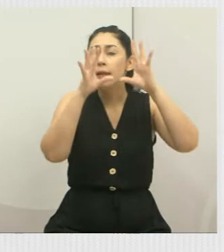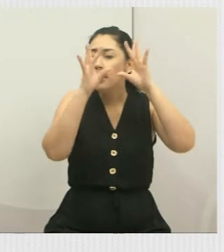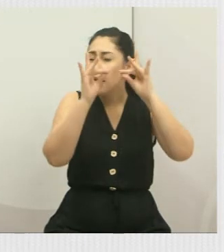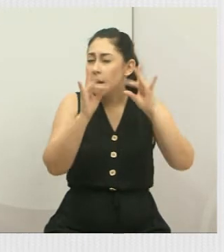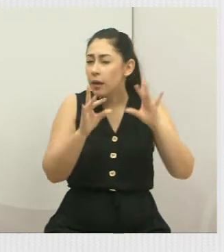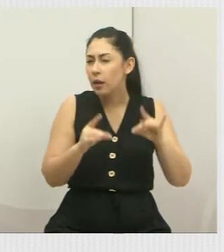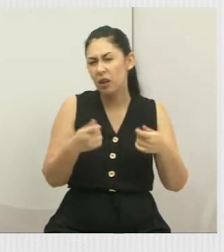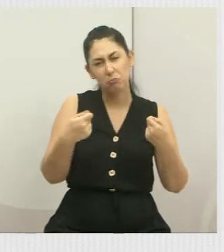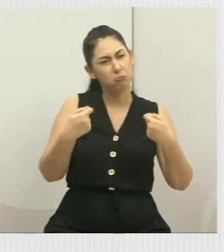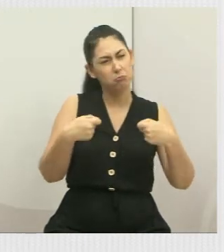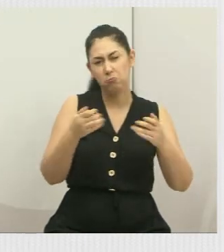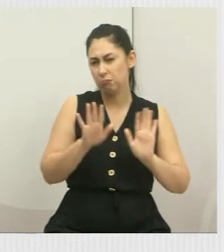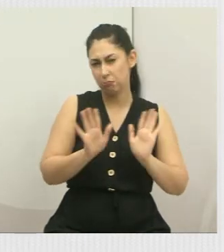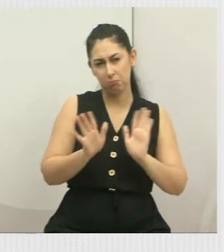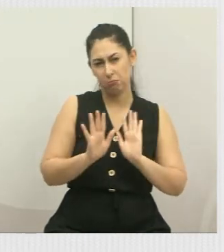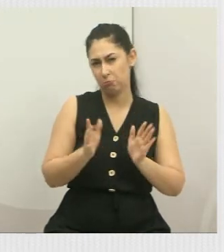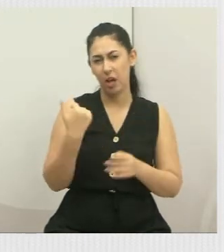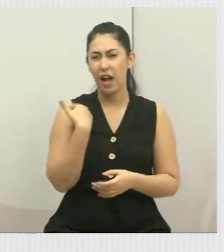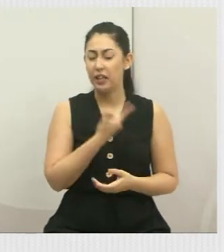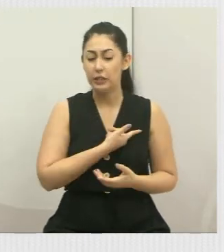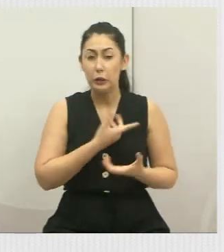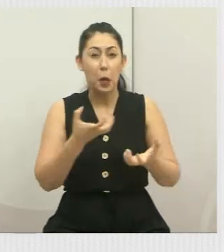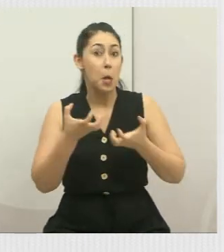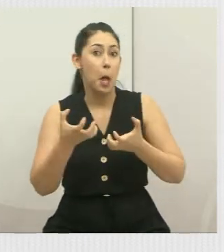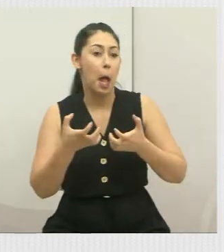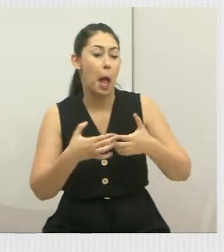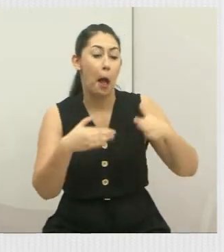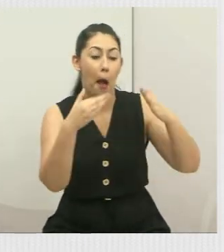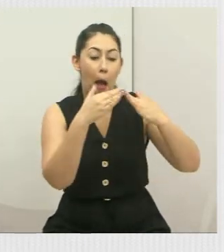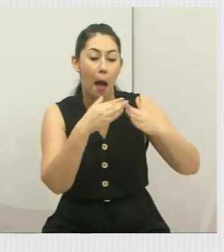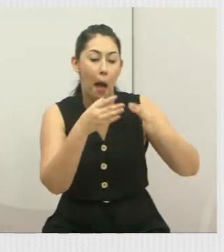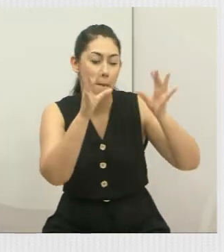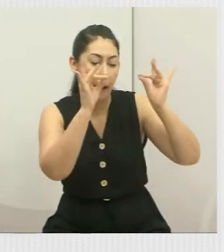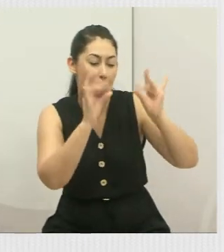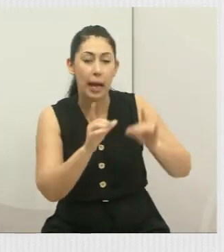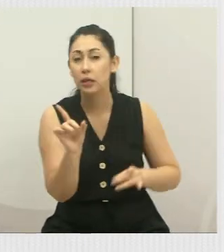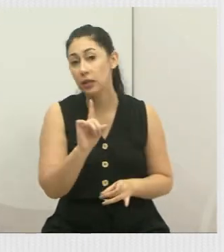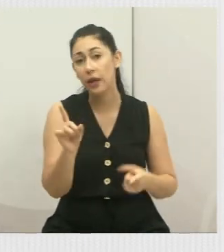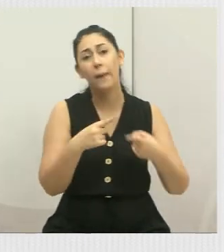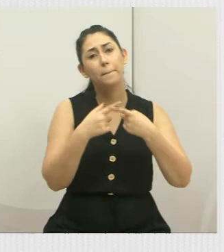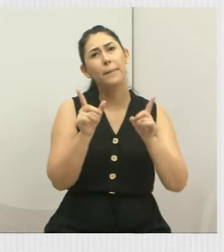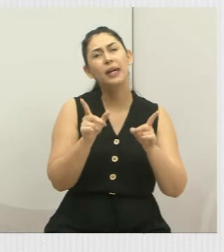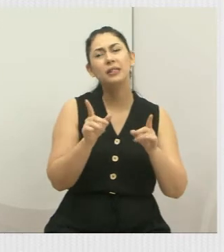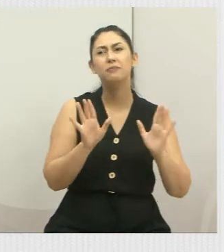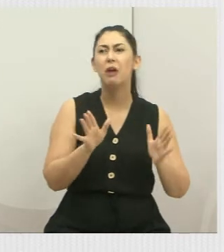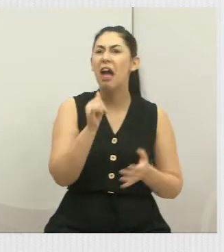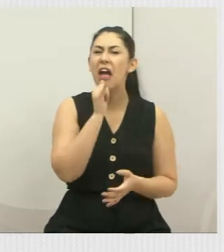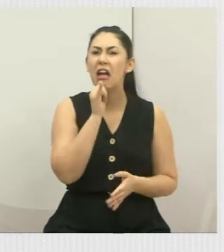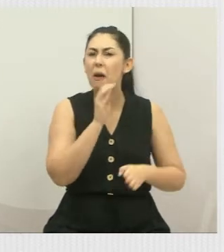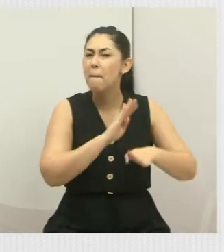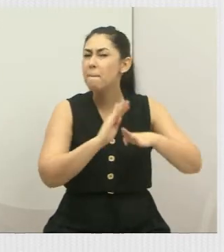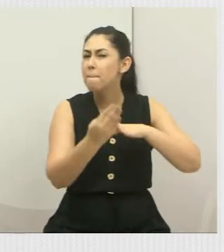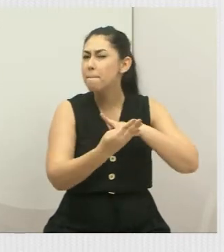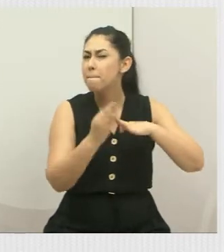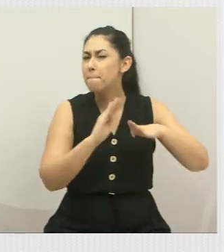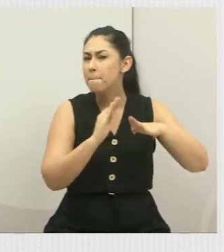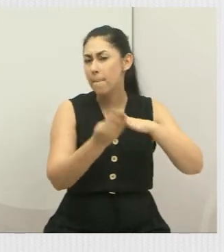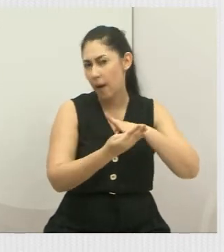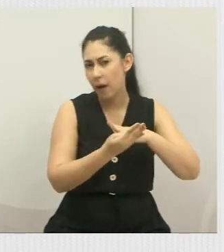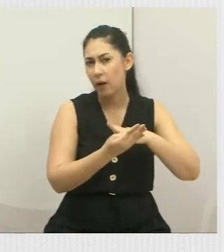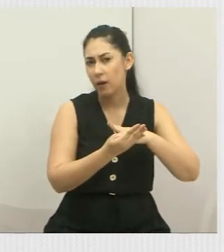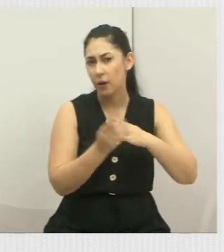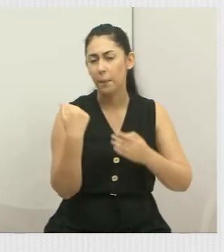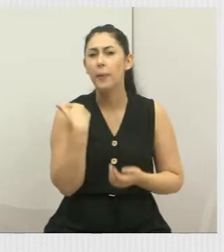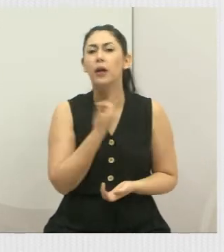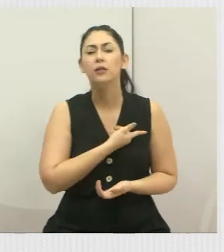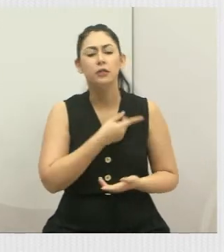para coletar o seu endereço completo, mas deixe pelo menos o seu bairro, tá? A sua região, o seu bairro, para que a